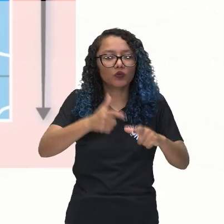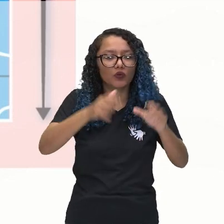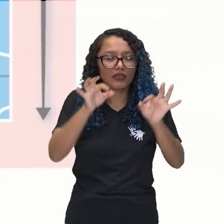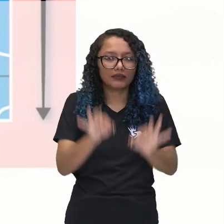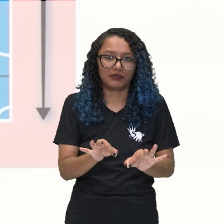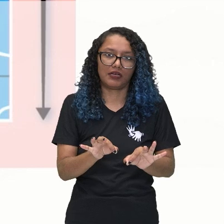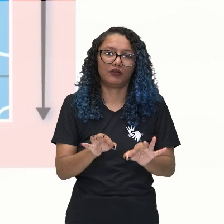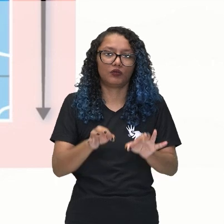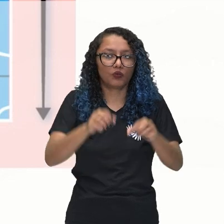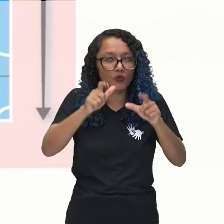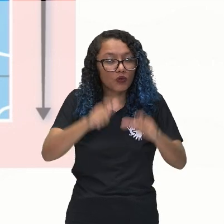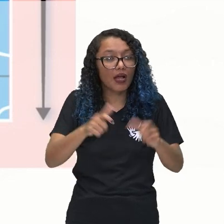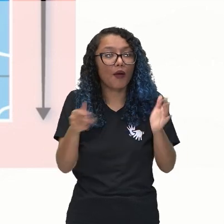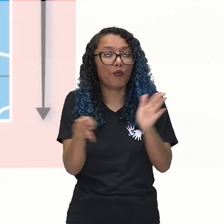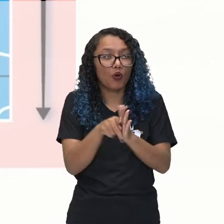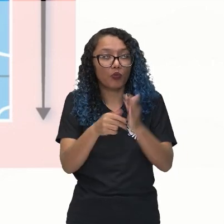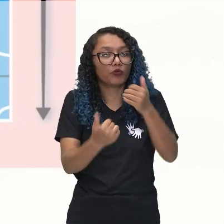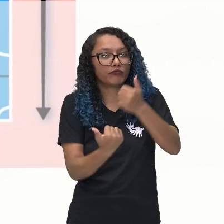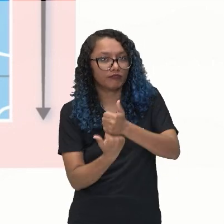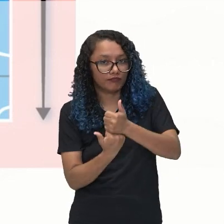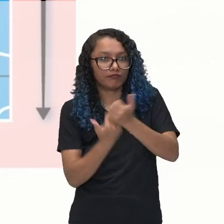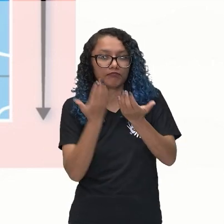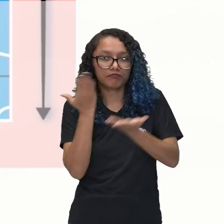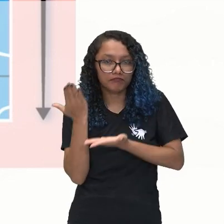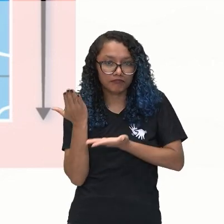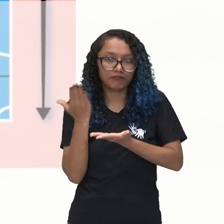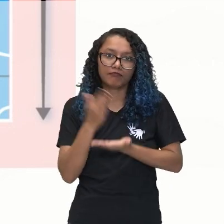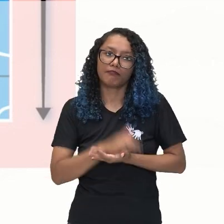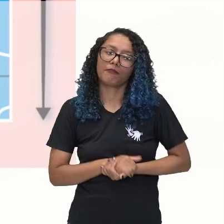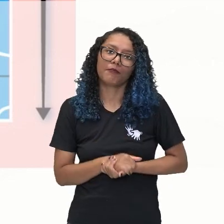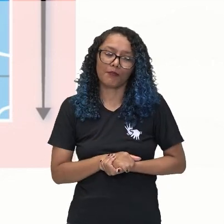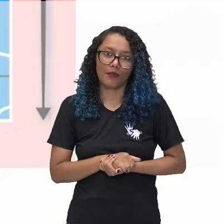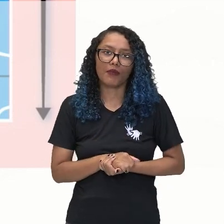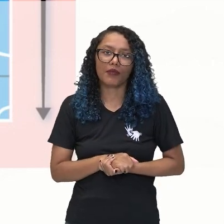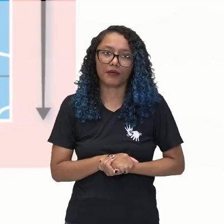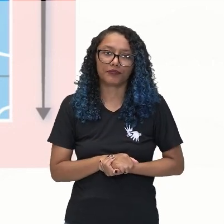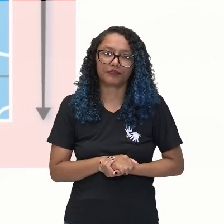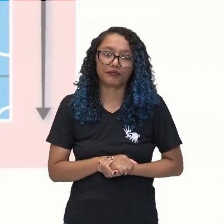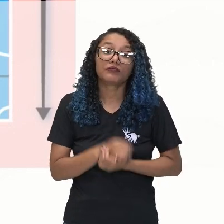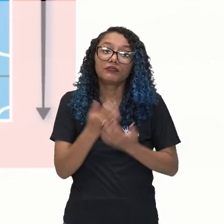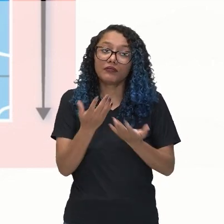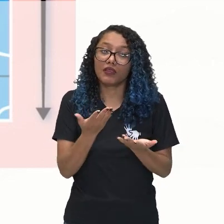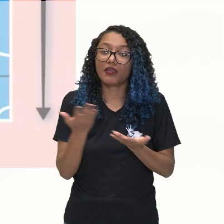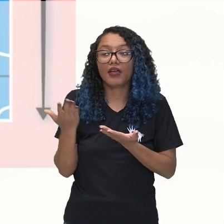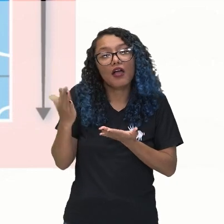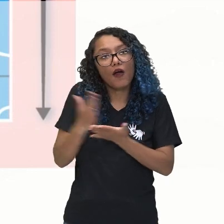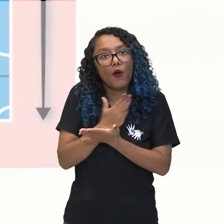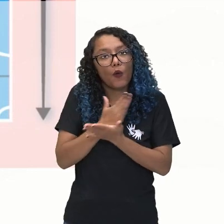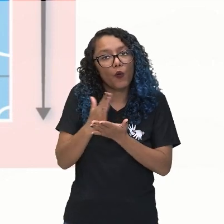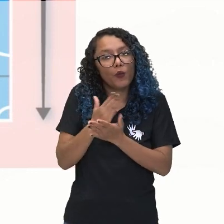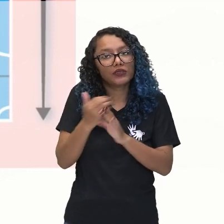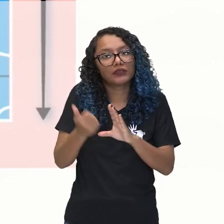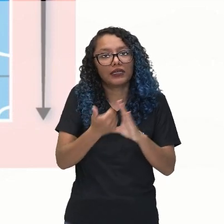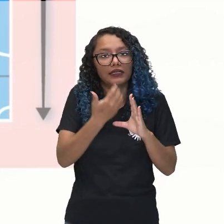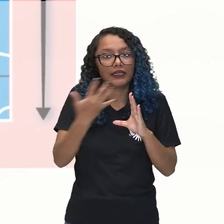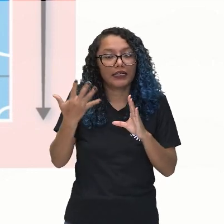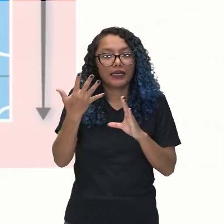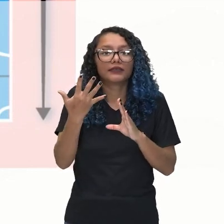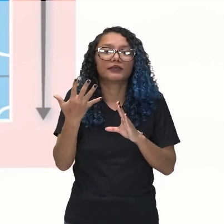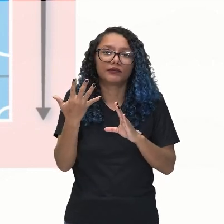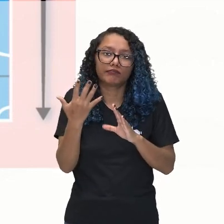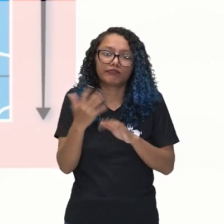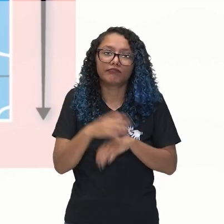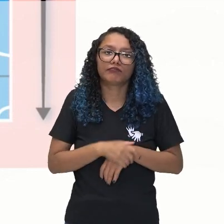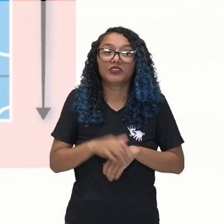dentro desses espaços. Ok, gente? Então essas são as características básicas aí